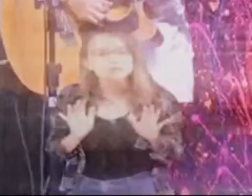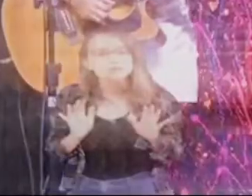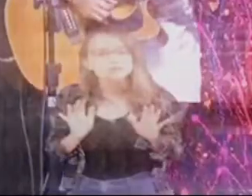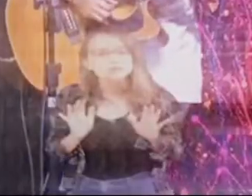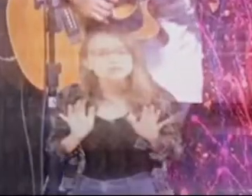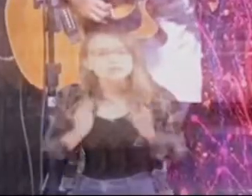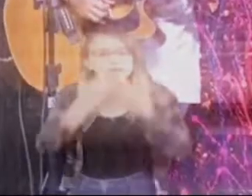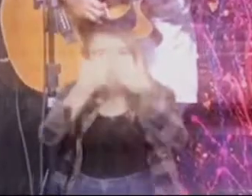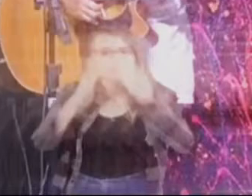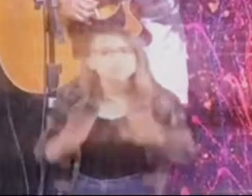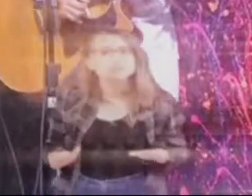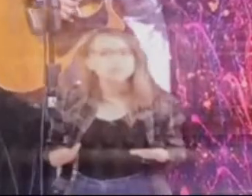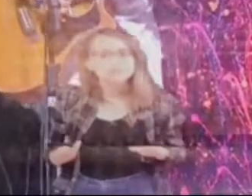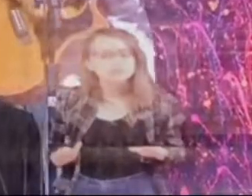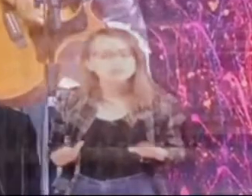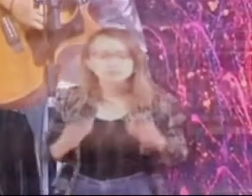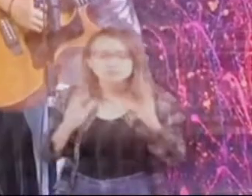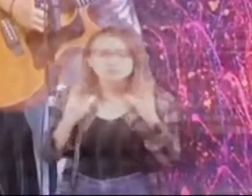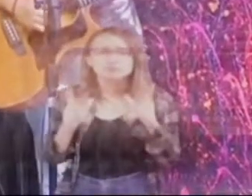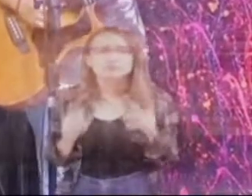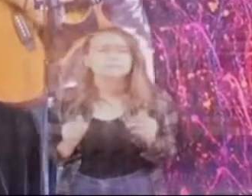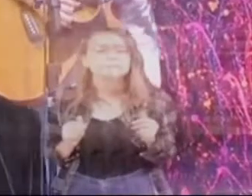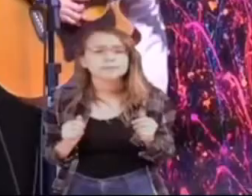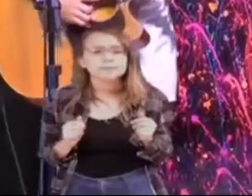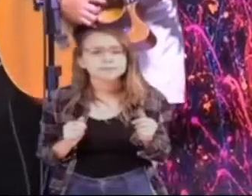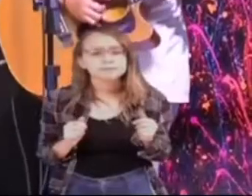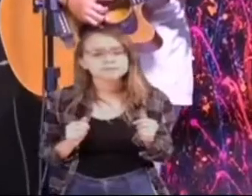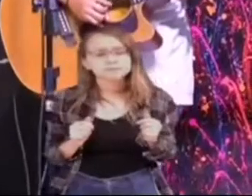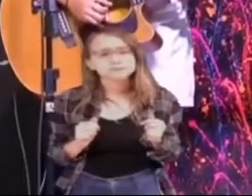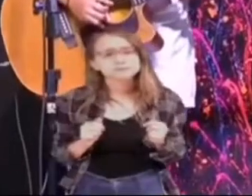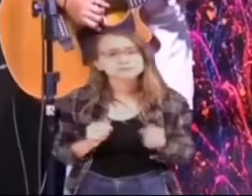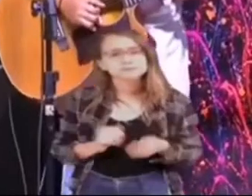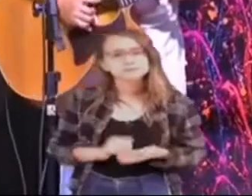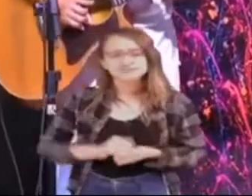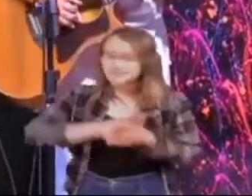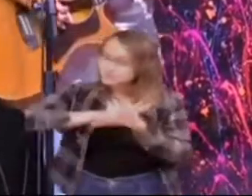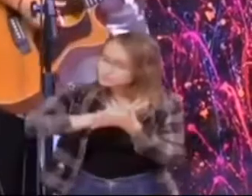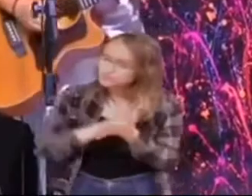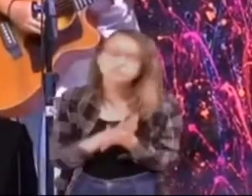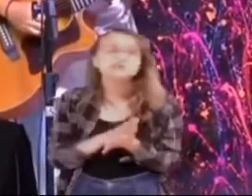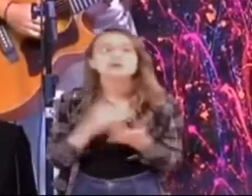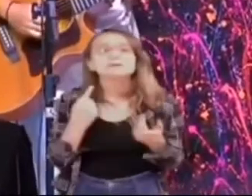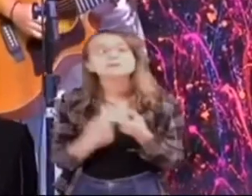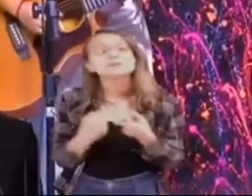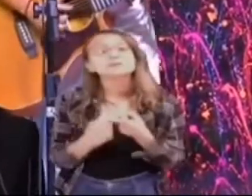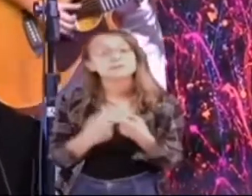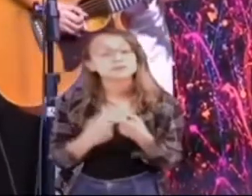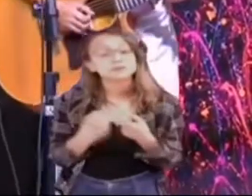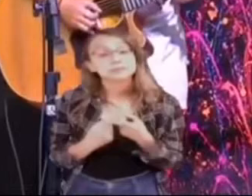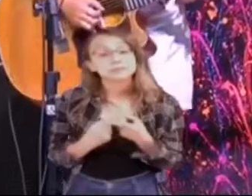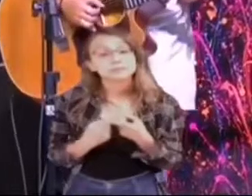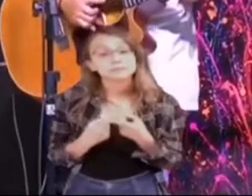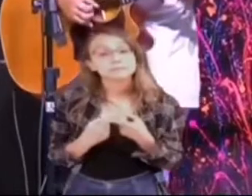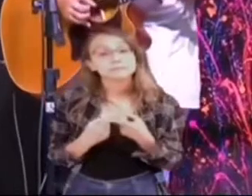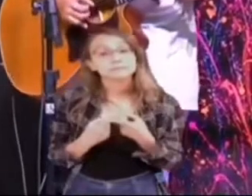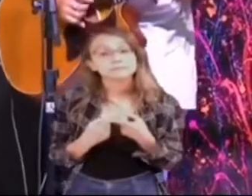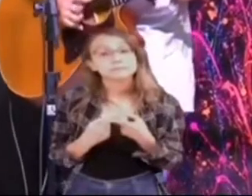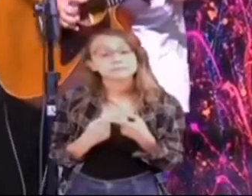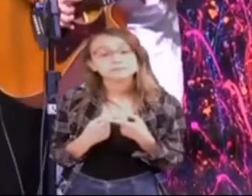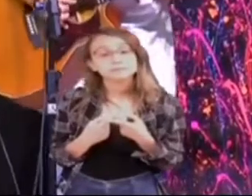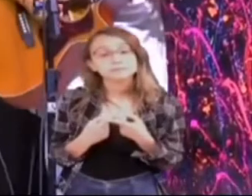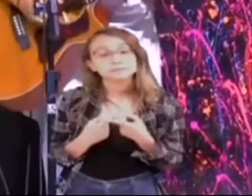encerrado. Tudo isso foi destruído. Por quê? Porque o julgamento sobre quem eu